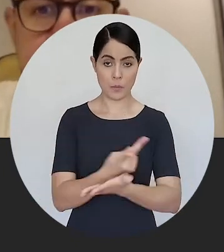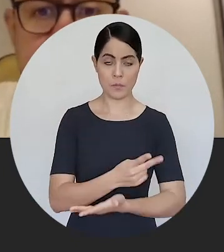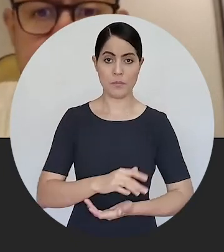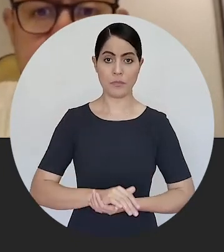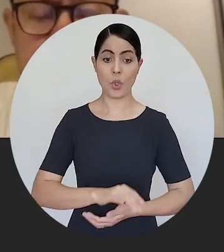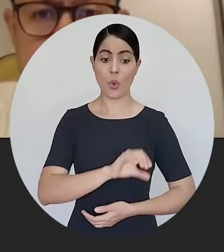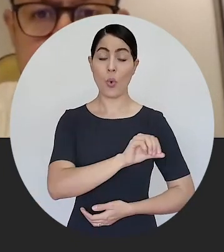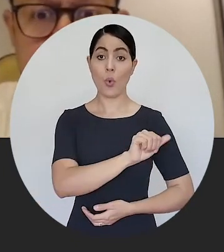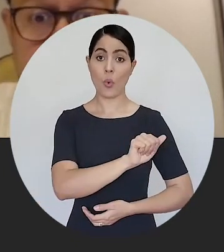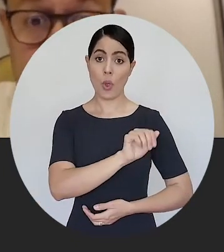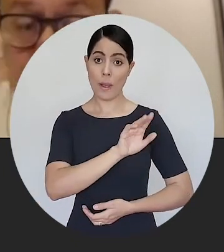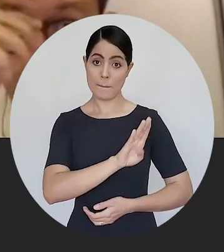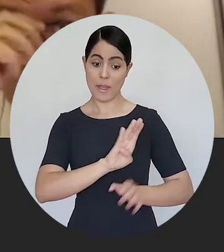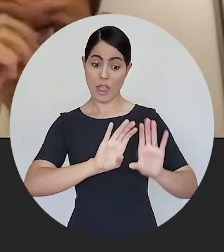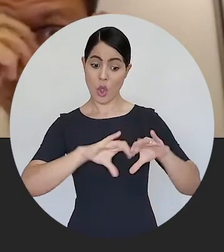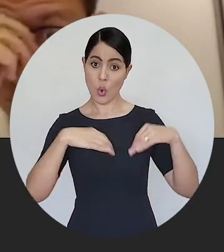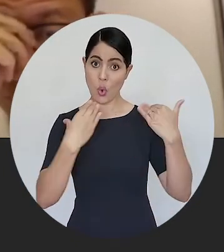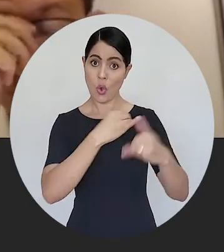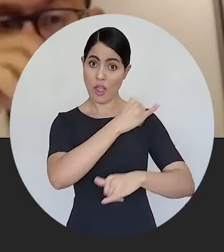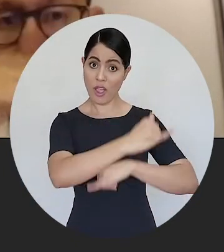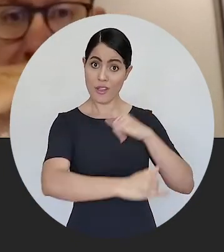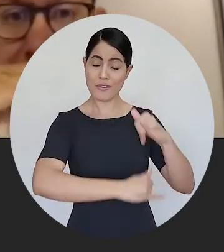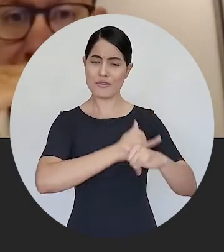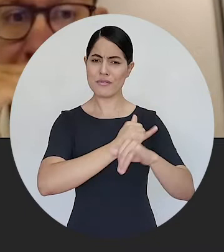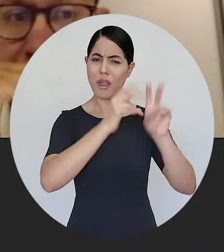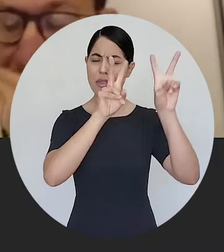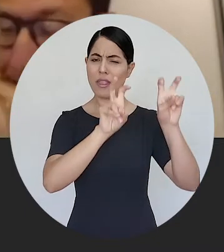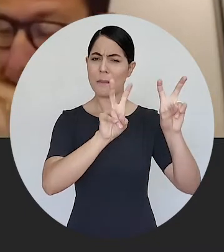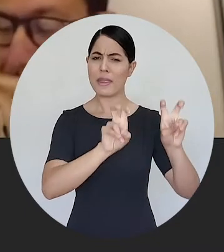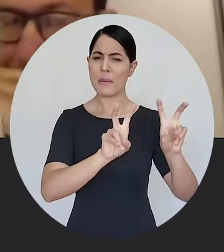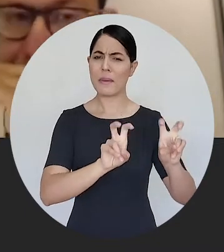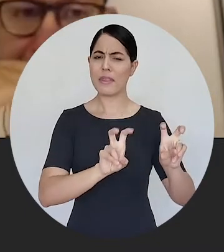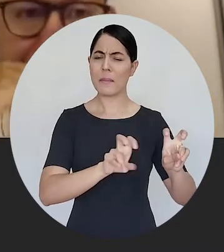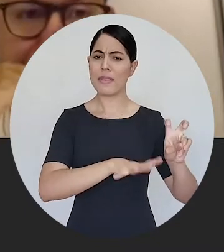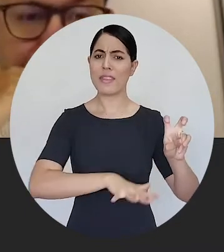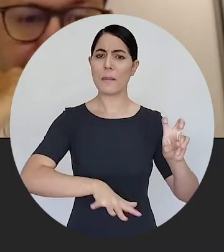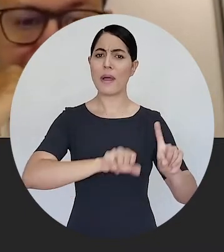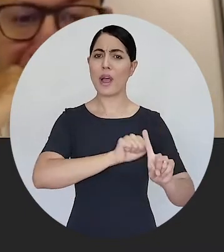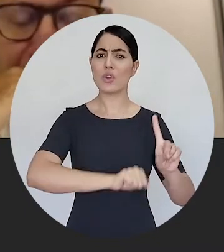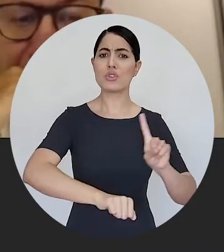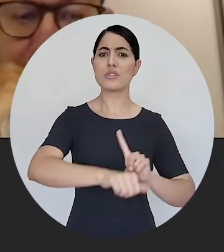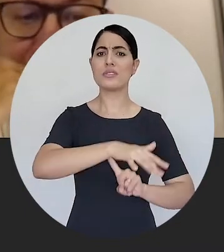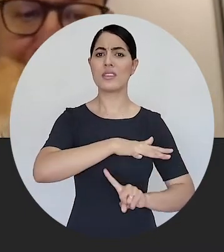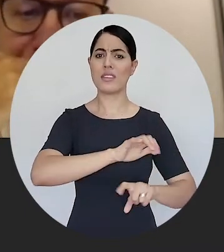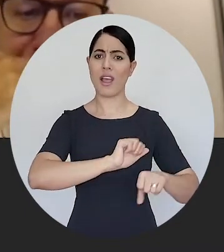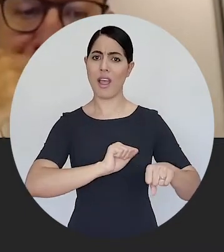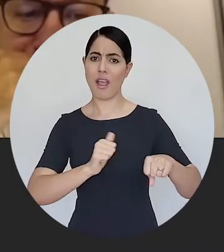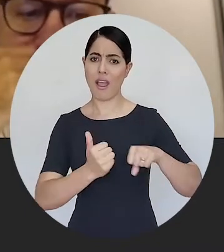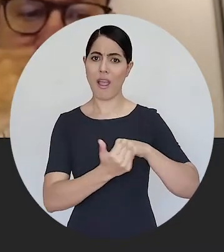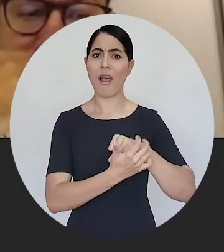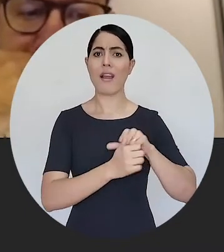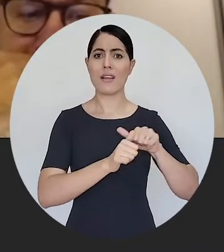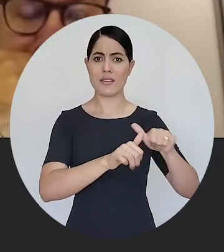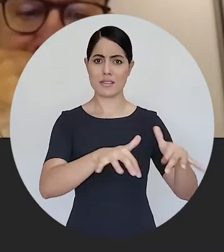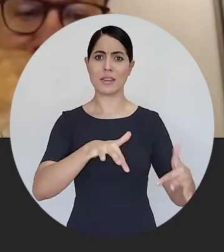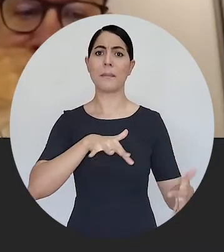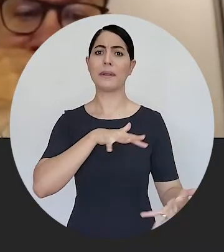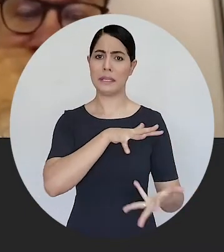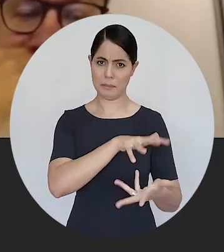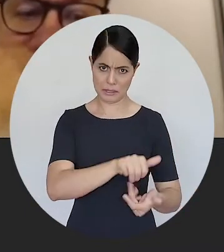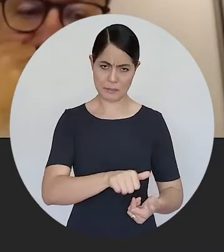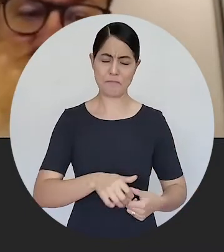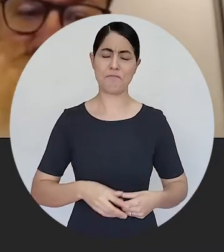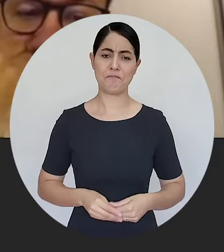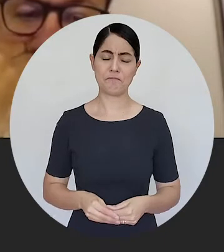a Ordem promoveu um congresso digital para discutir os efeitos jurídicos e sociais